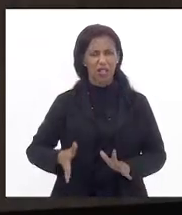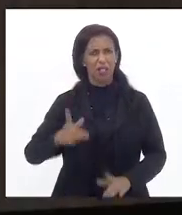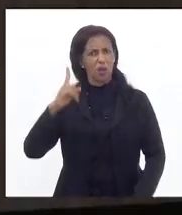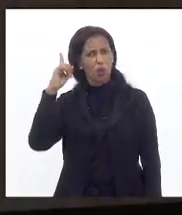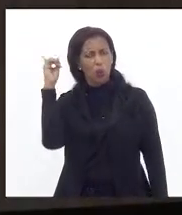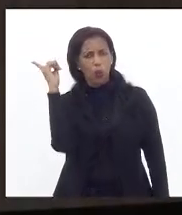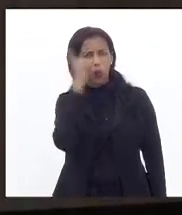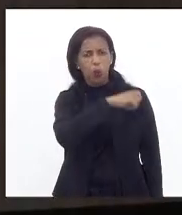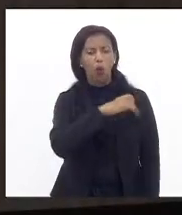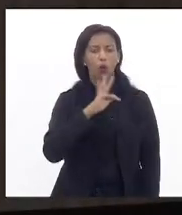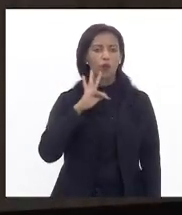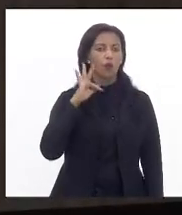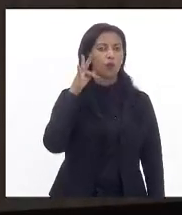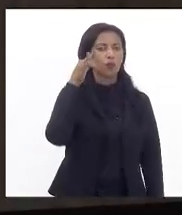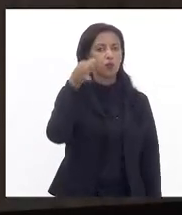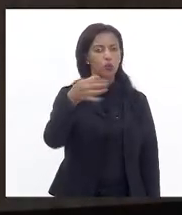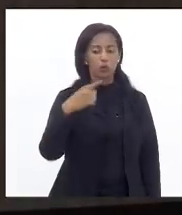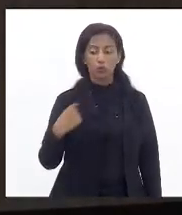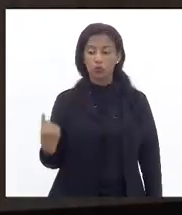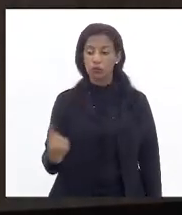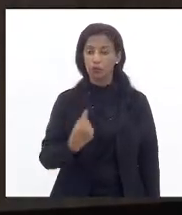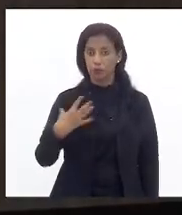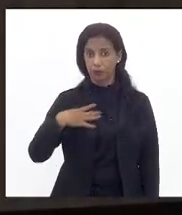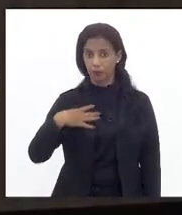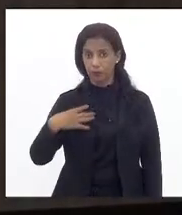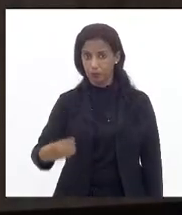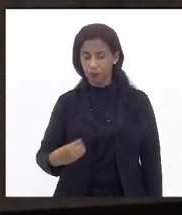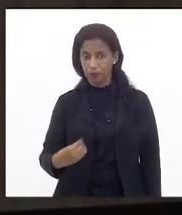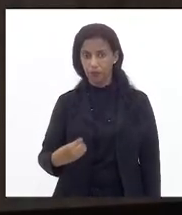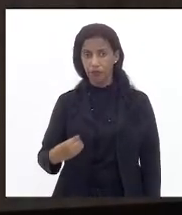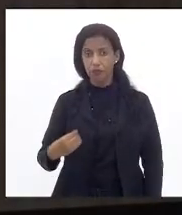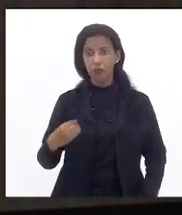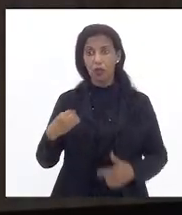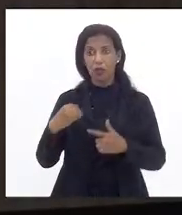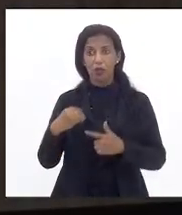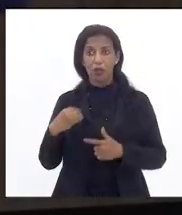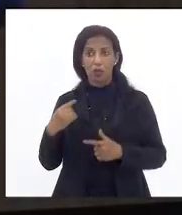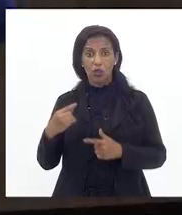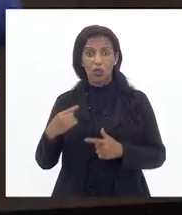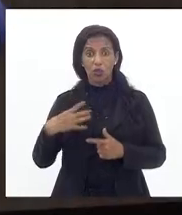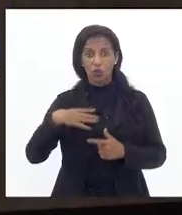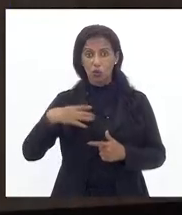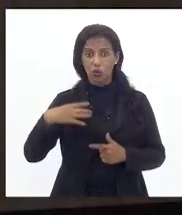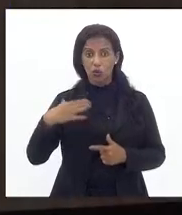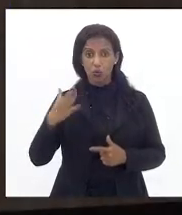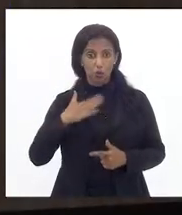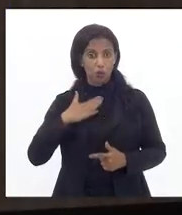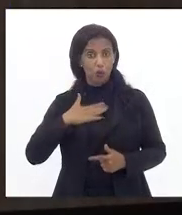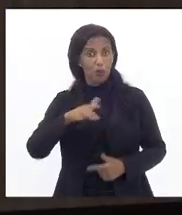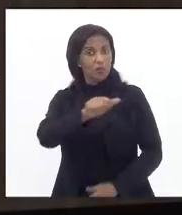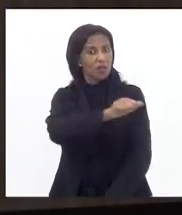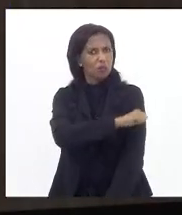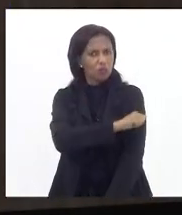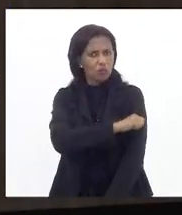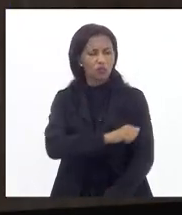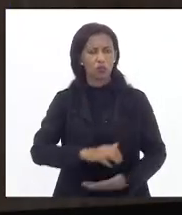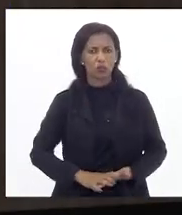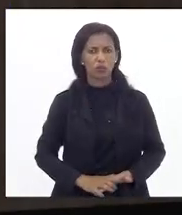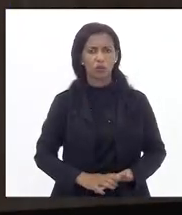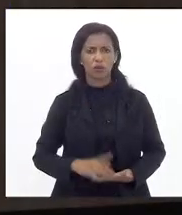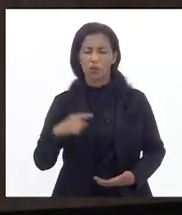é o futuro dos nossos filhos dos filhos dos meus dos meus alunos